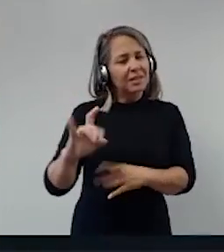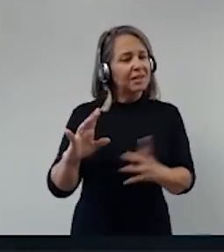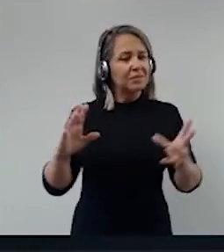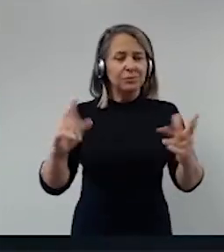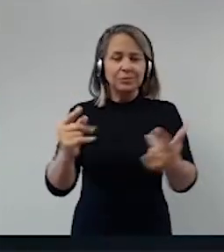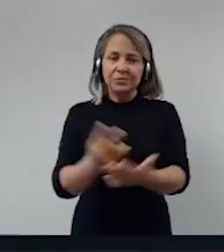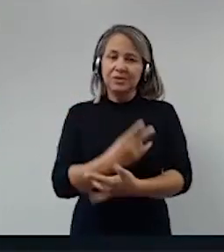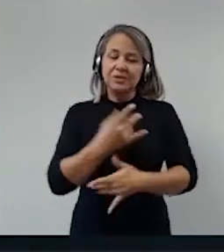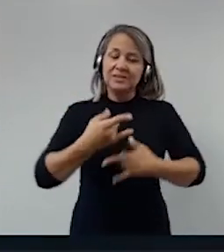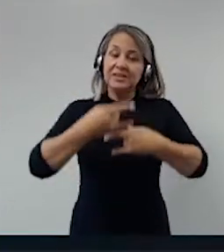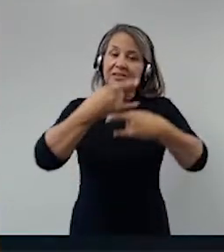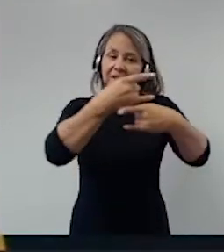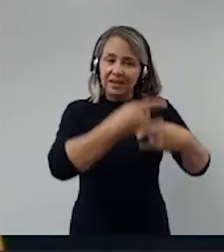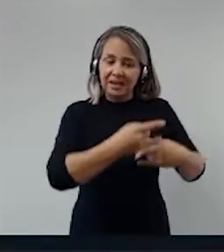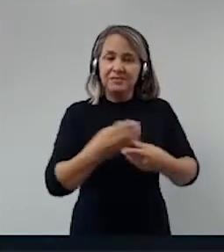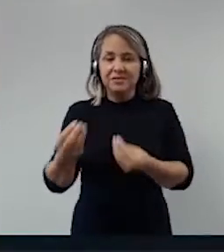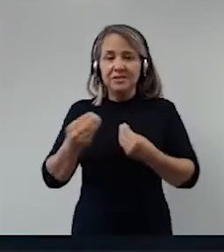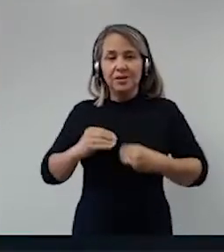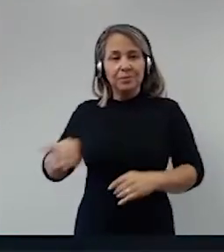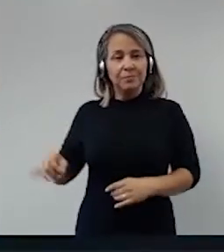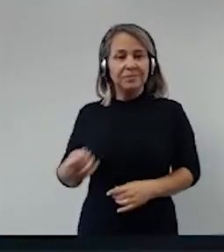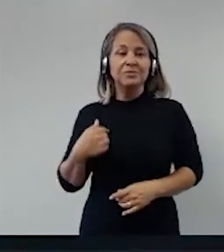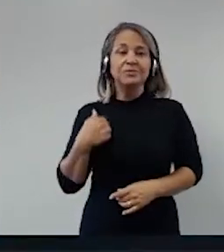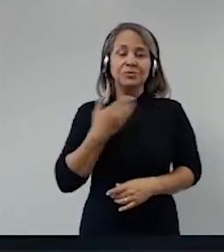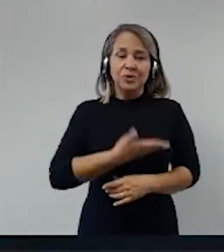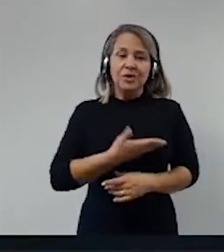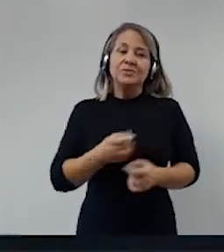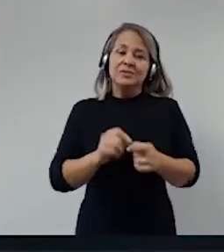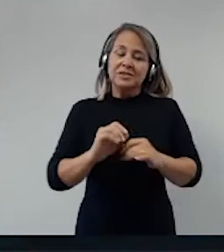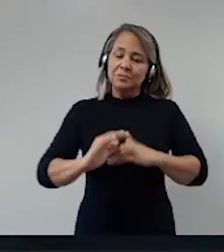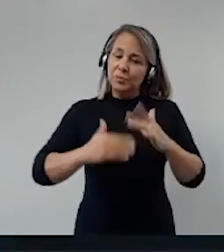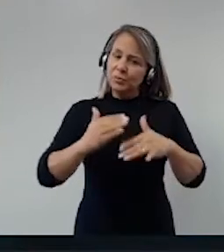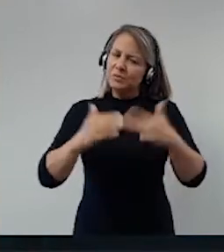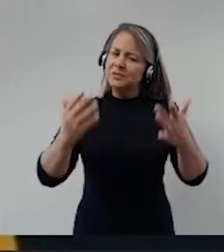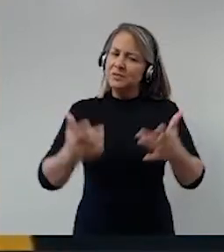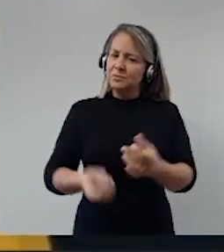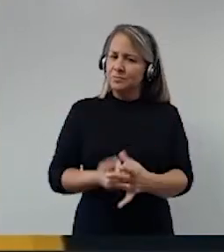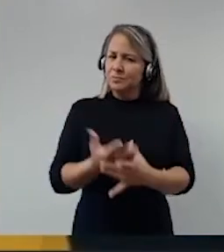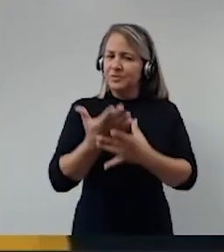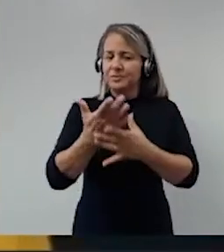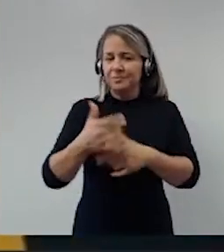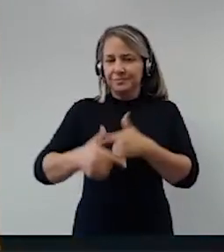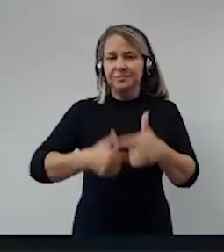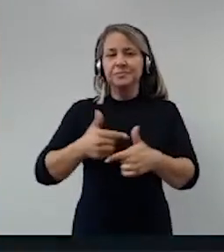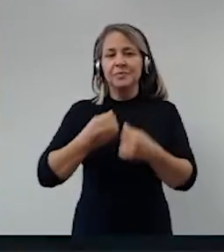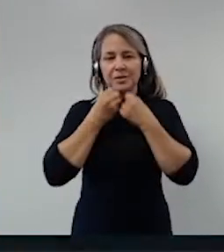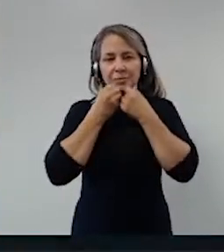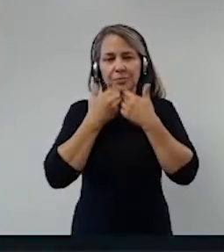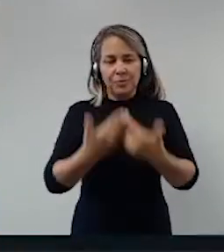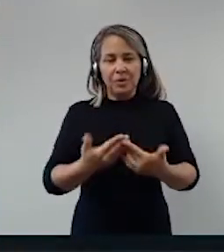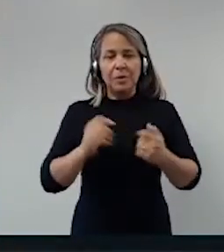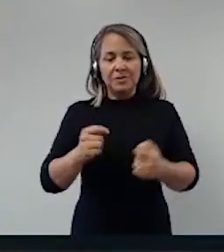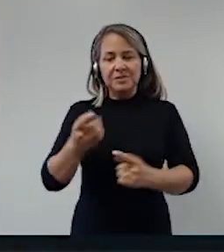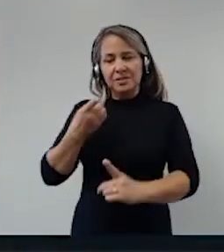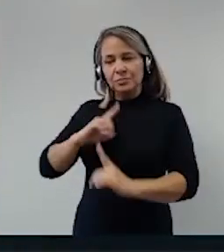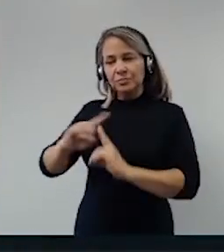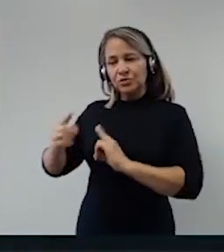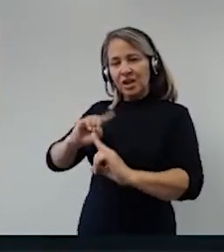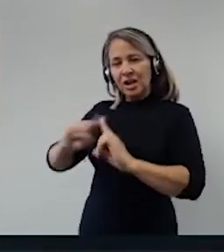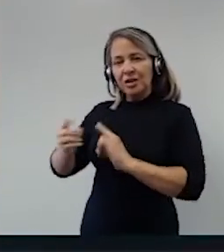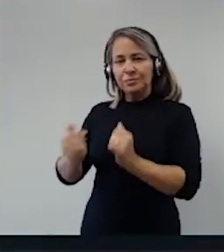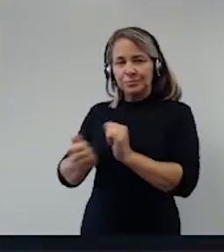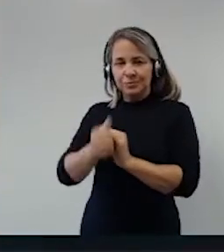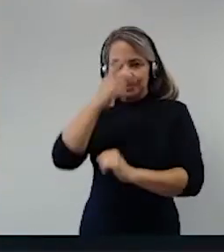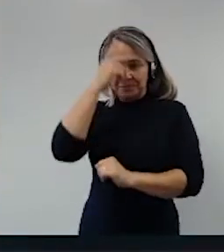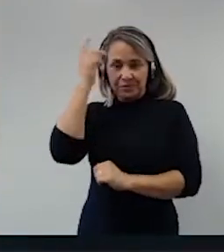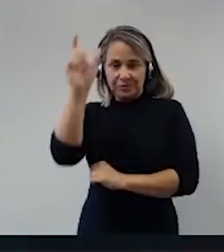acontecem, e que nos dá a oportunidade de produzir um conteúdo acessível e que dialogue com o público.